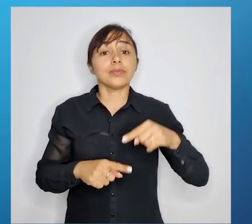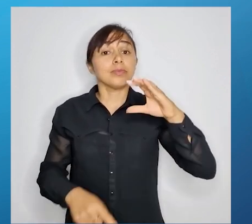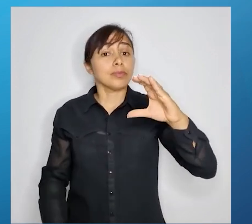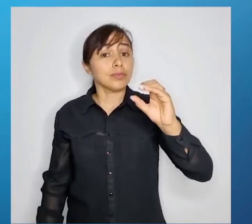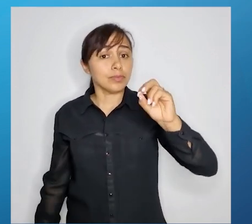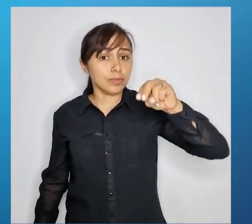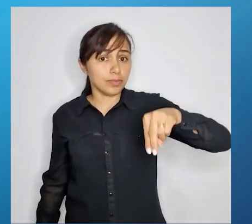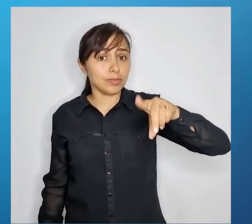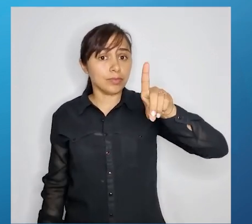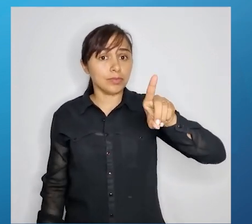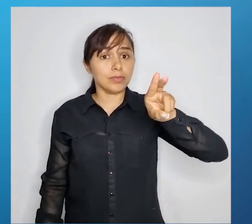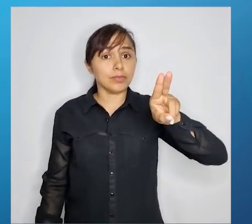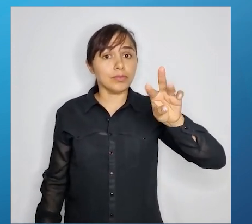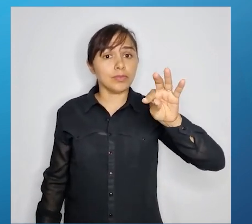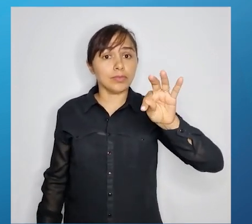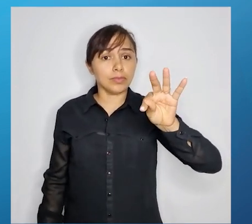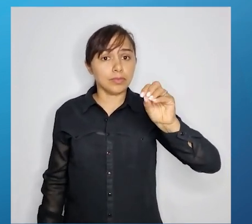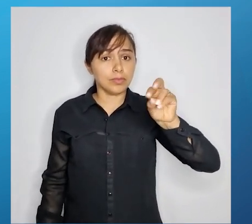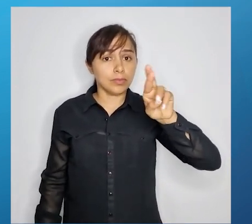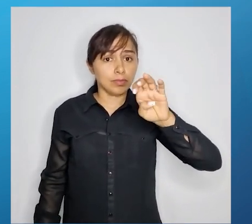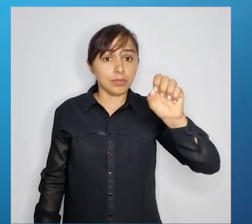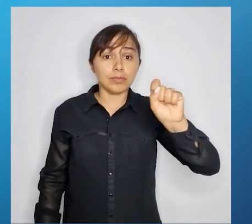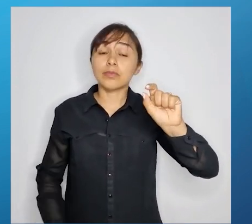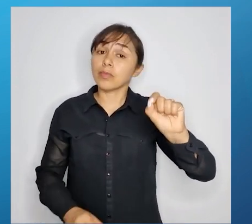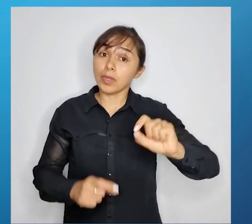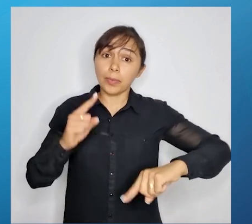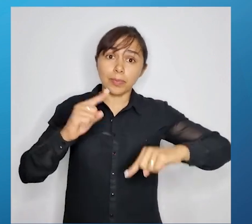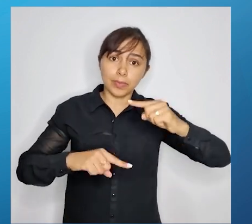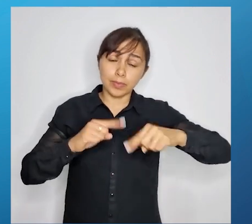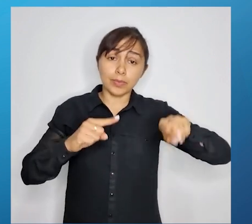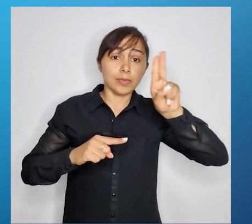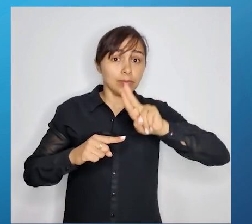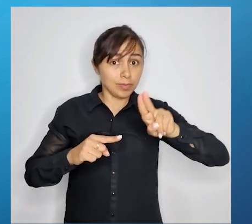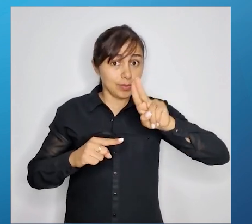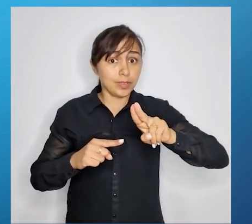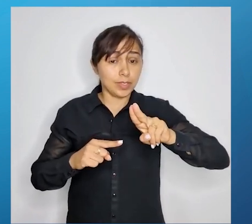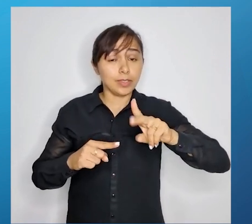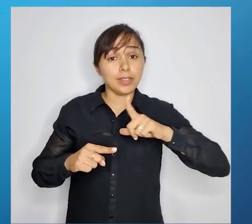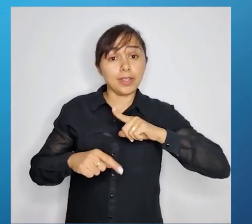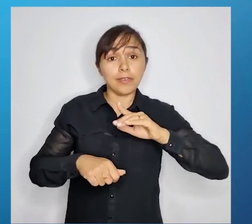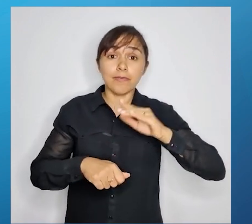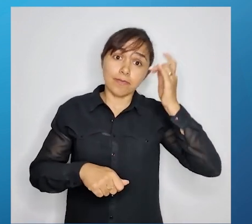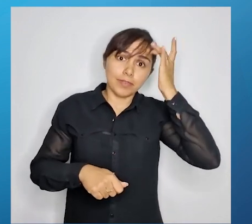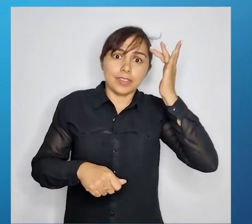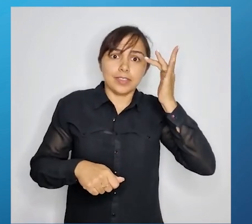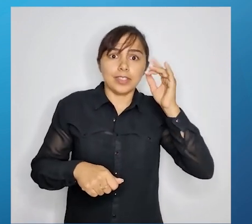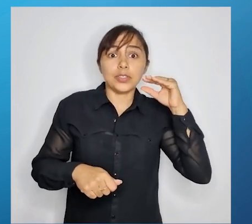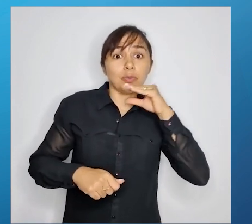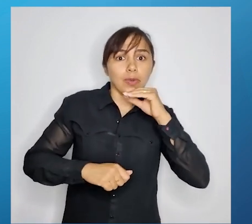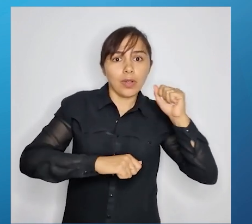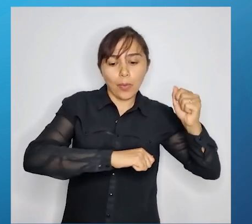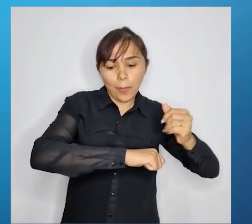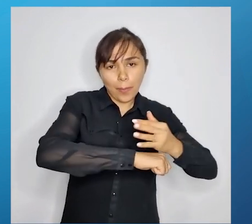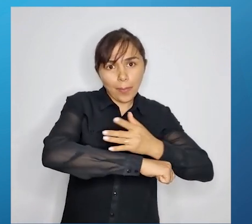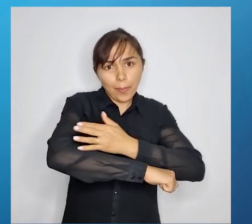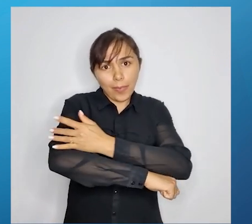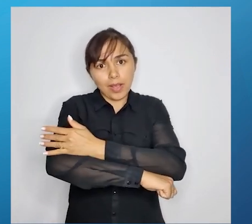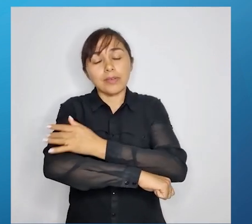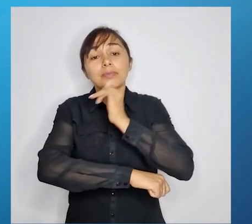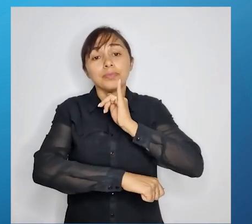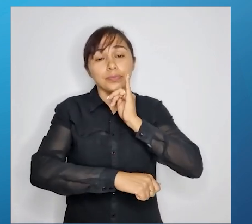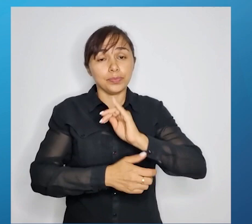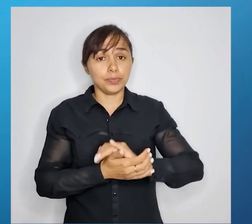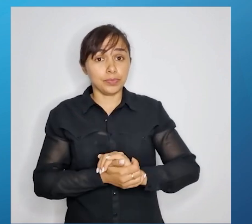aqueles materiais que facilitam a passagem de calor, pois possui grande condutividade térmica. Então, por exemplo, na nossa